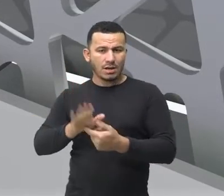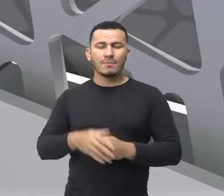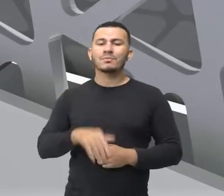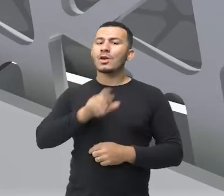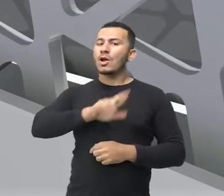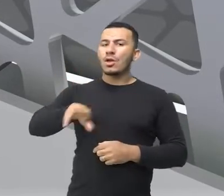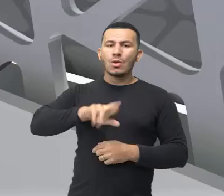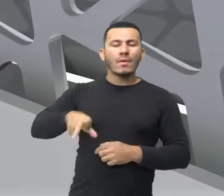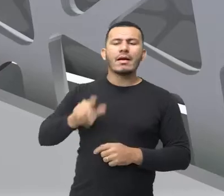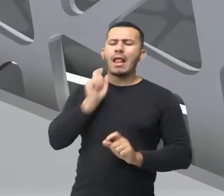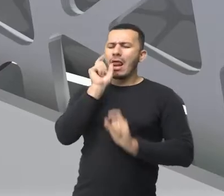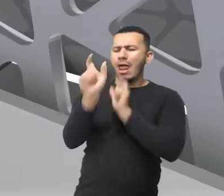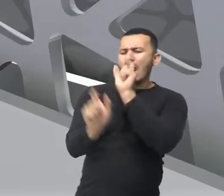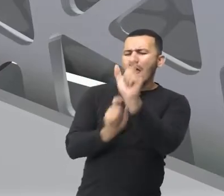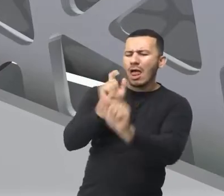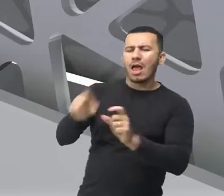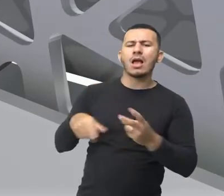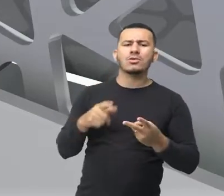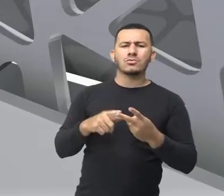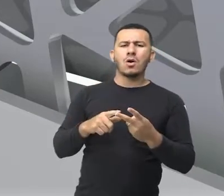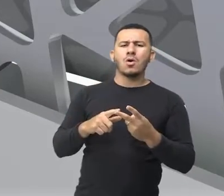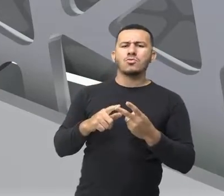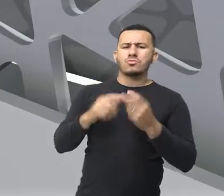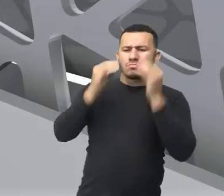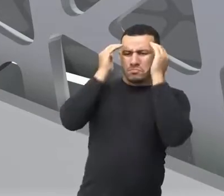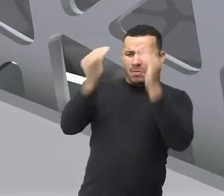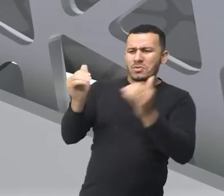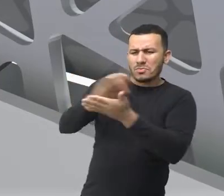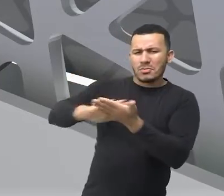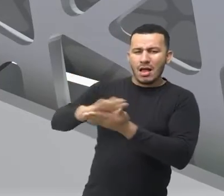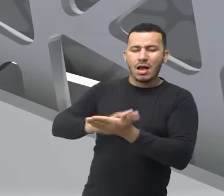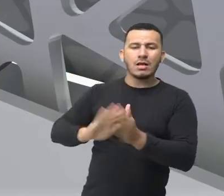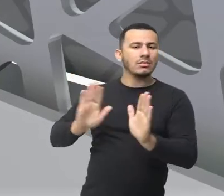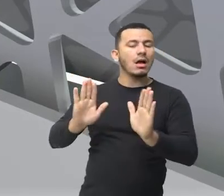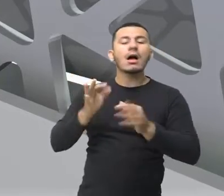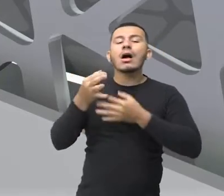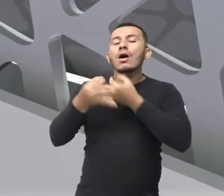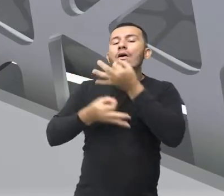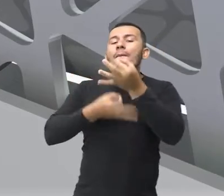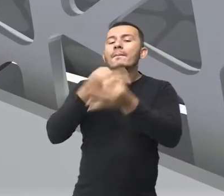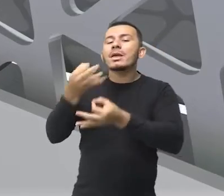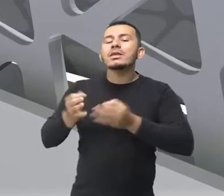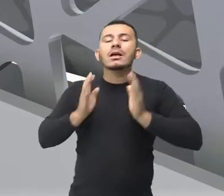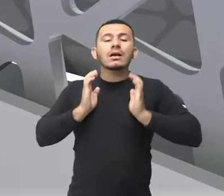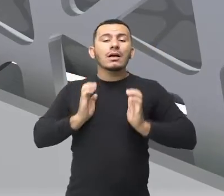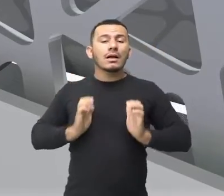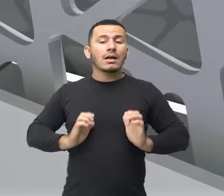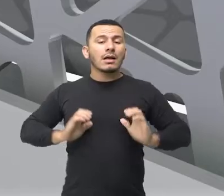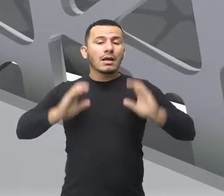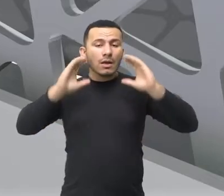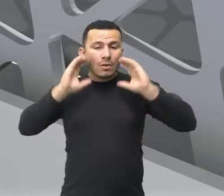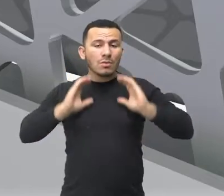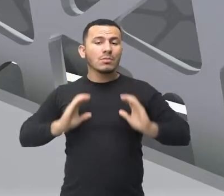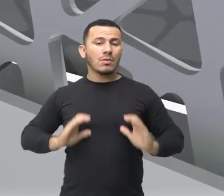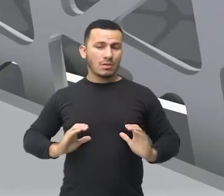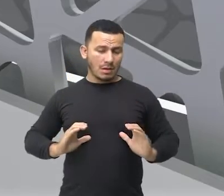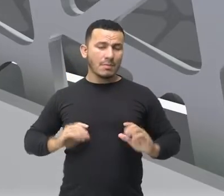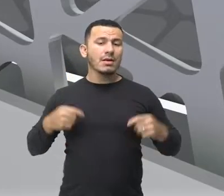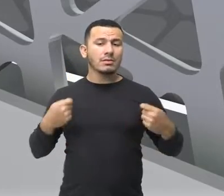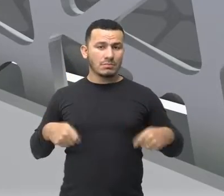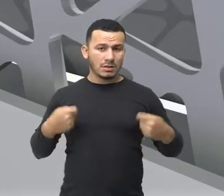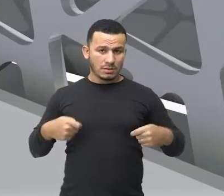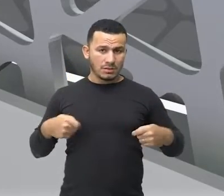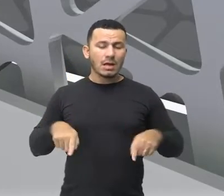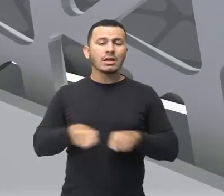não há xingamentos, não há desrespeitos, há a emissão da opinião de maneira respeitosa e a